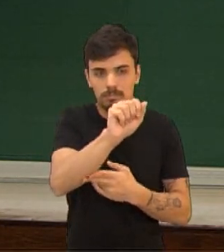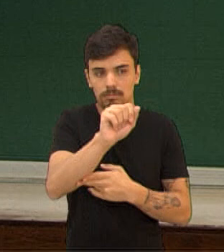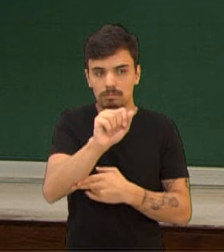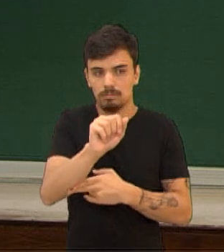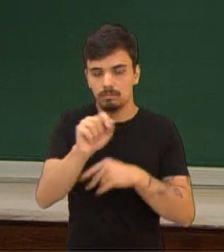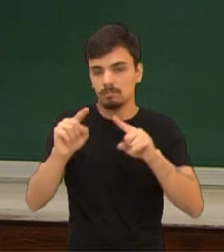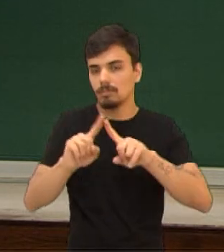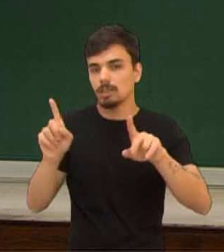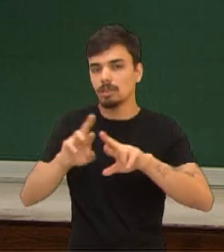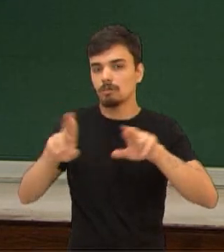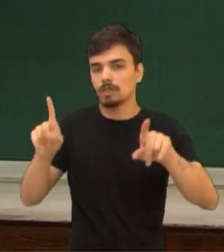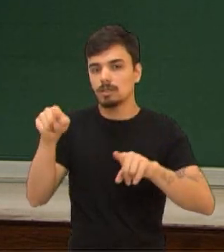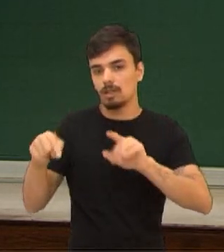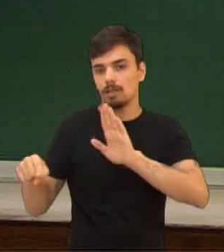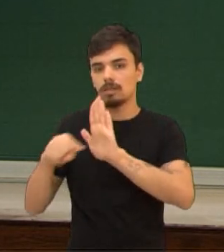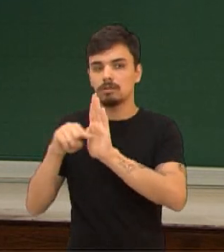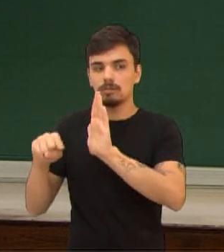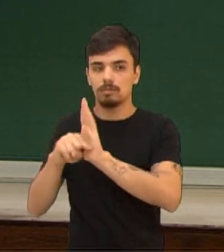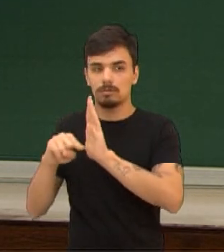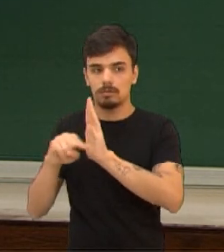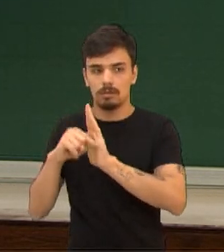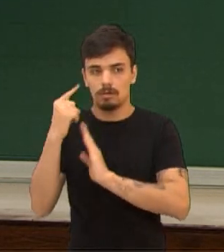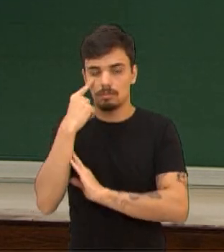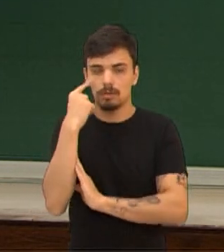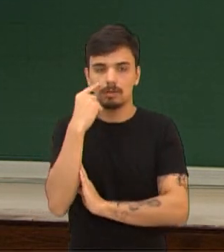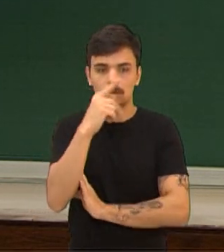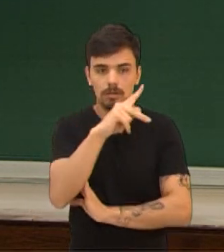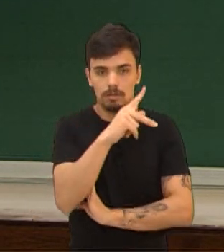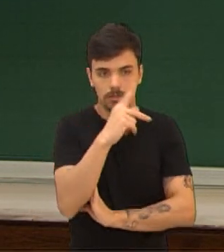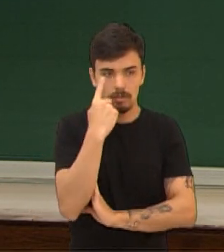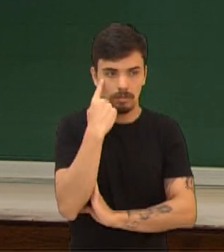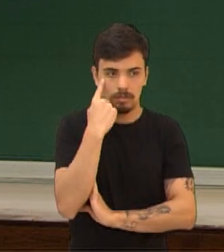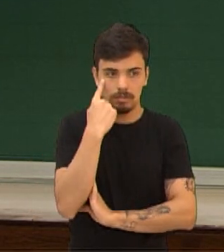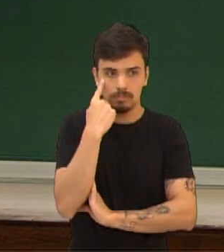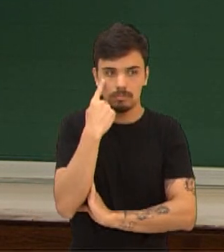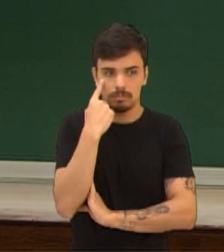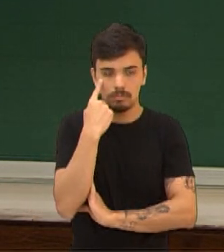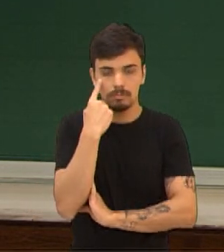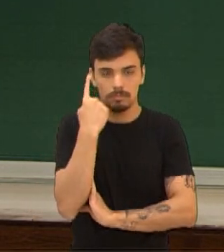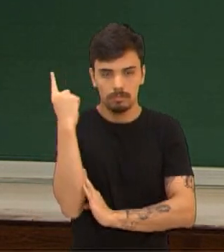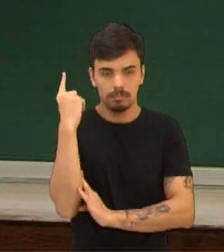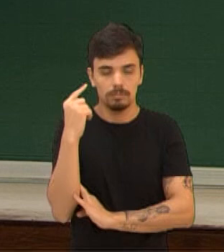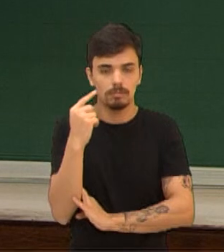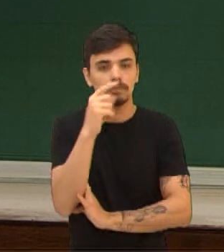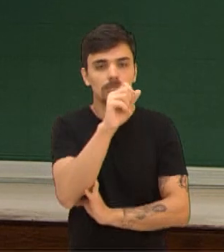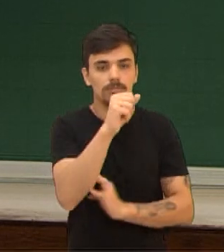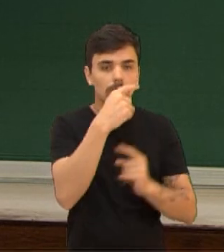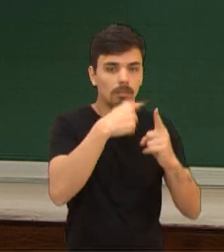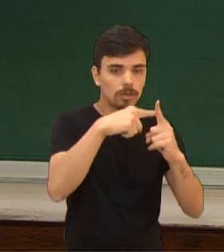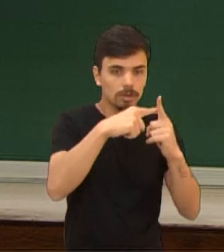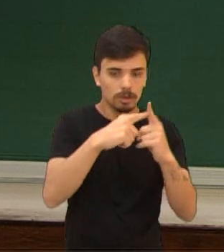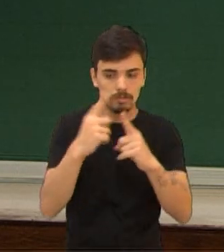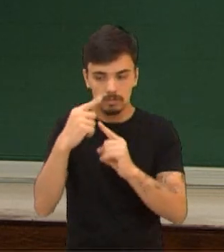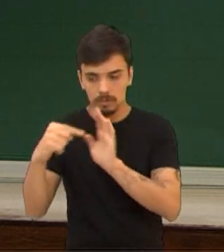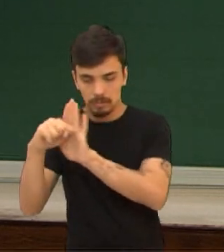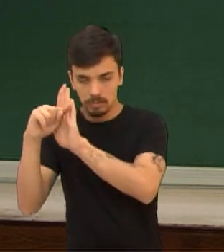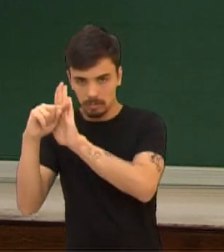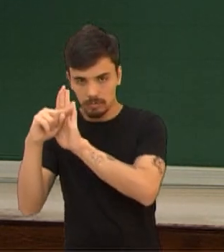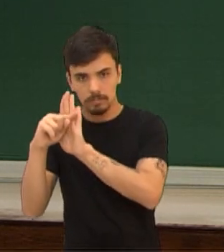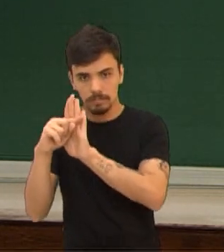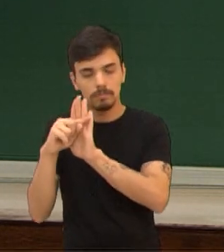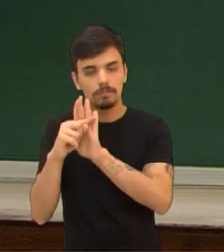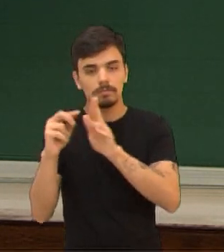uma carga negativa por causa da polaridade, que a polaridade é positiva, que a polaridade é negativa. Então, essa carga aqui é exatamente igual a